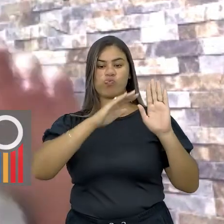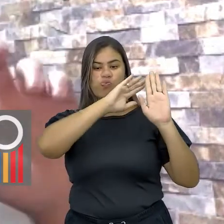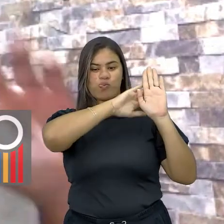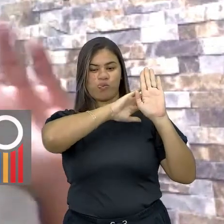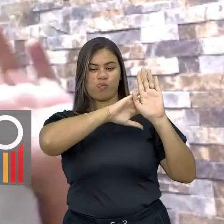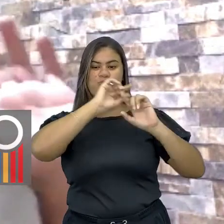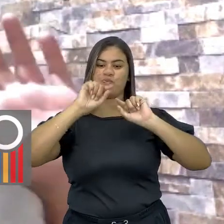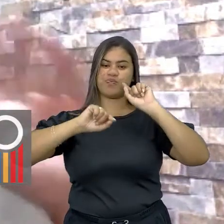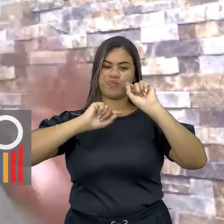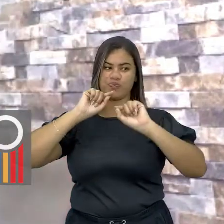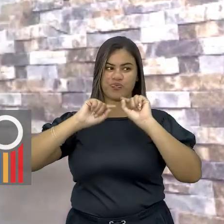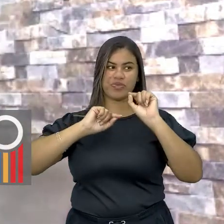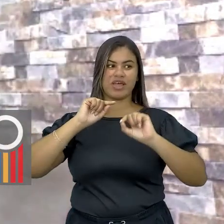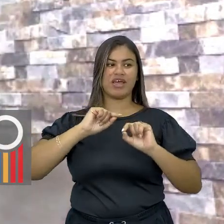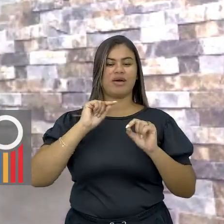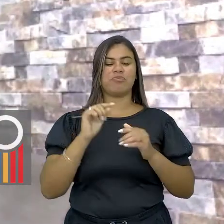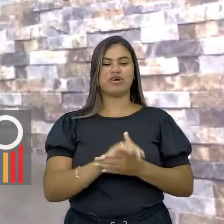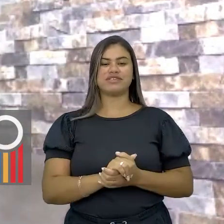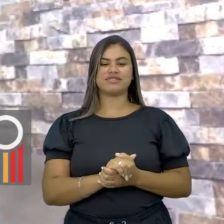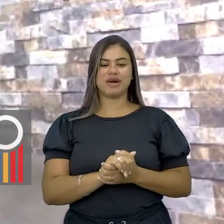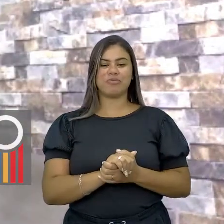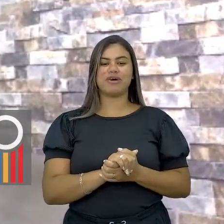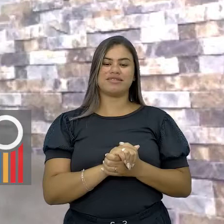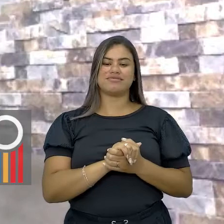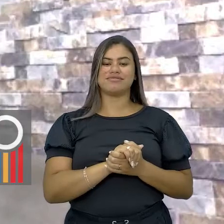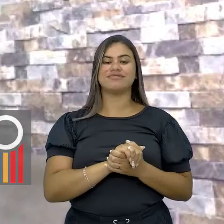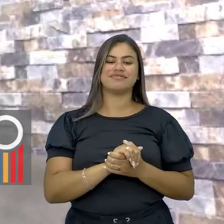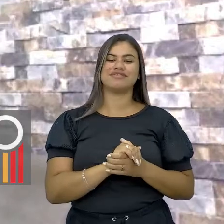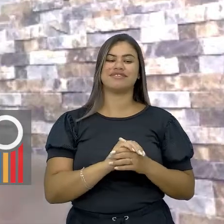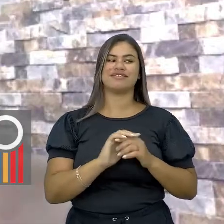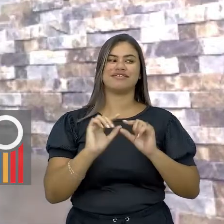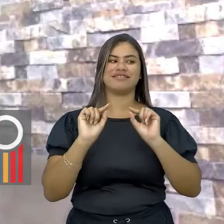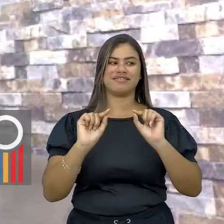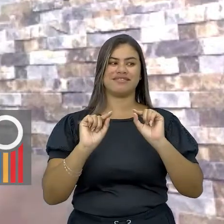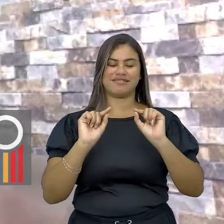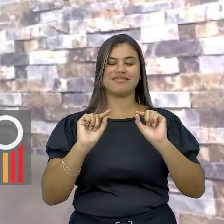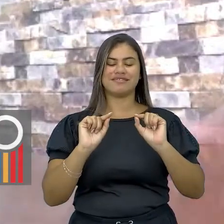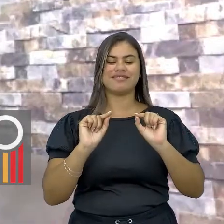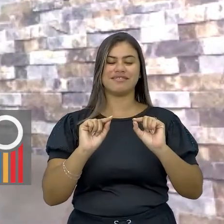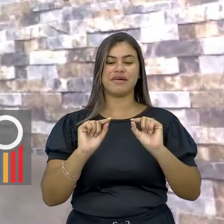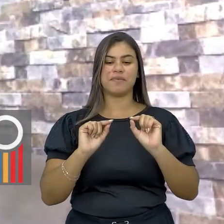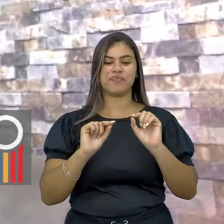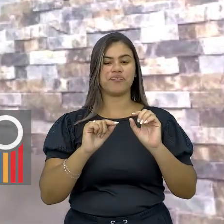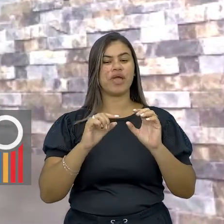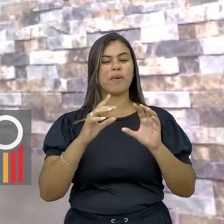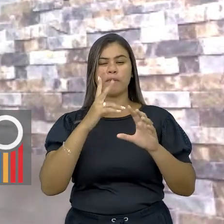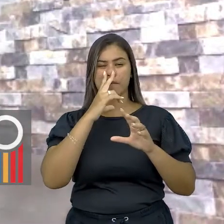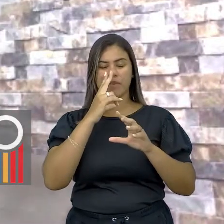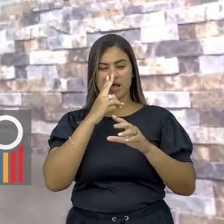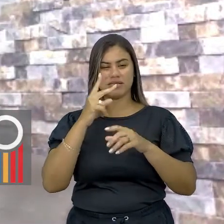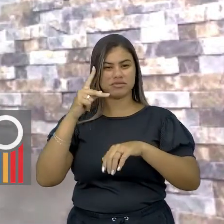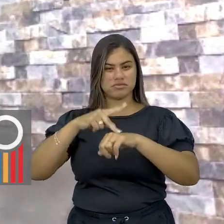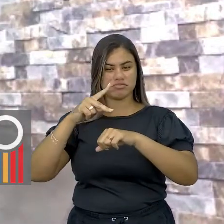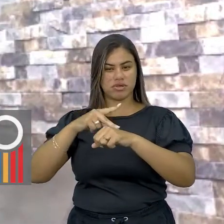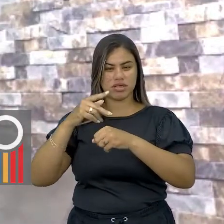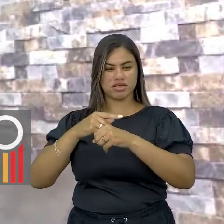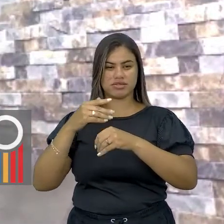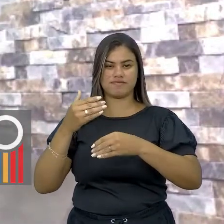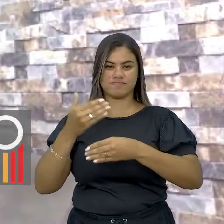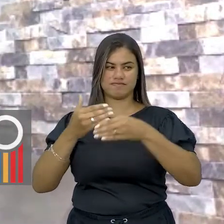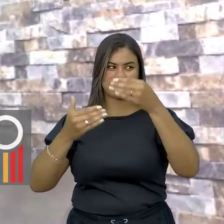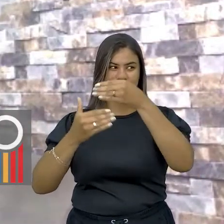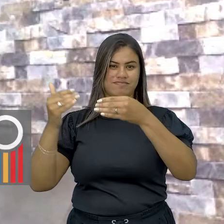mim também tem um fundo que imita um papel de parede, né? Um papel de parede que imita, na verdade, um fundo de